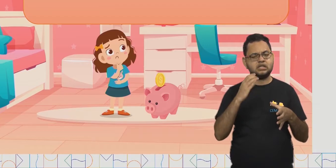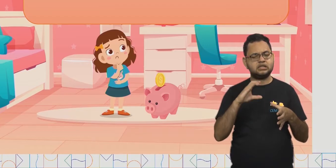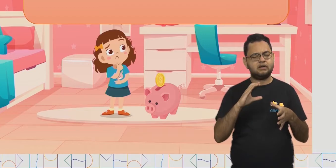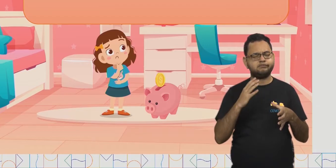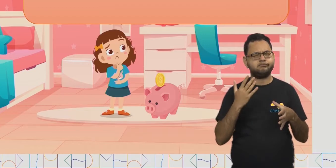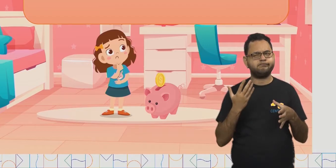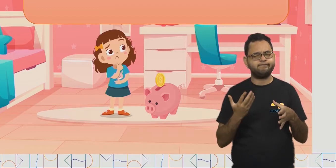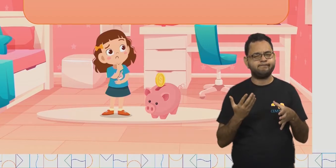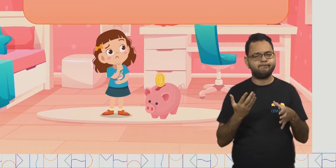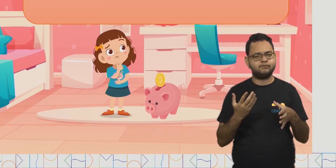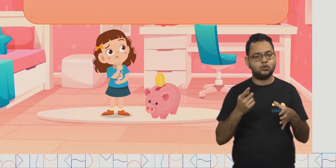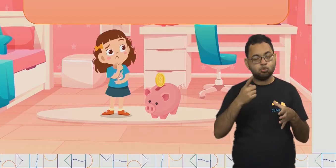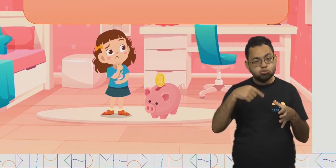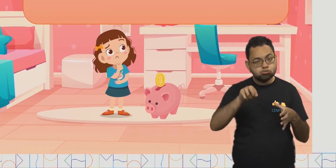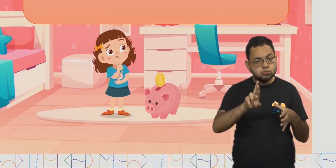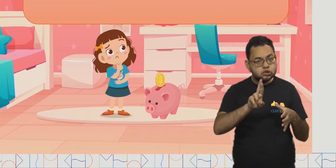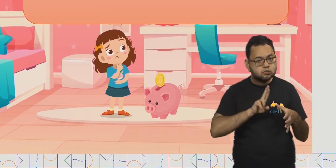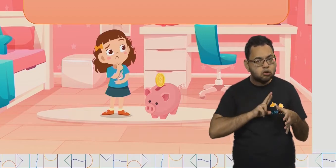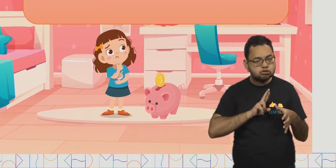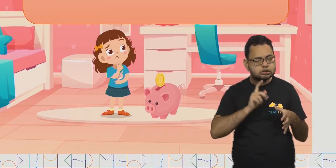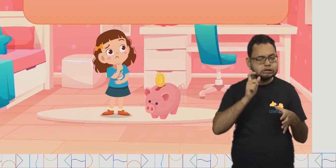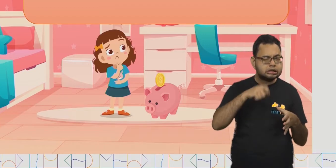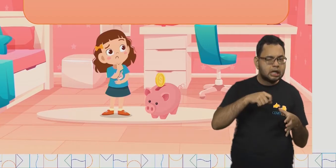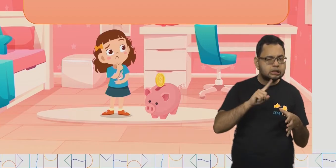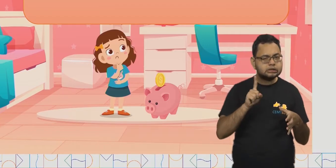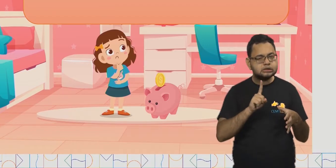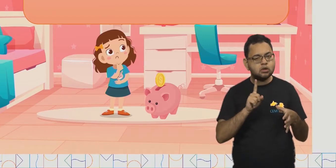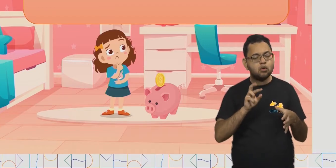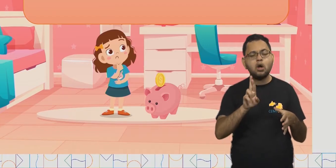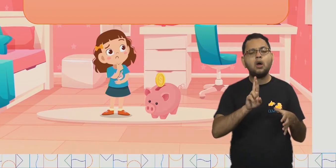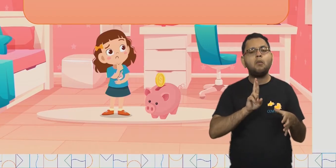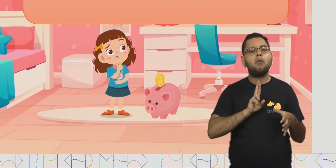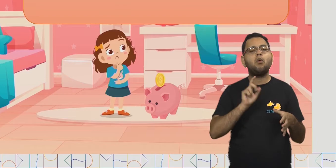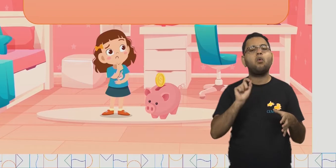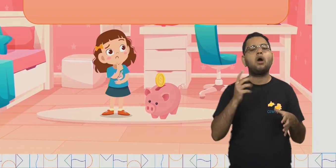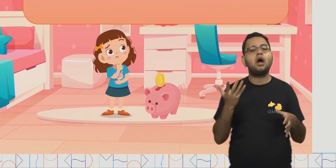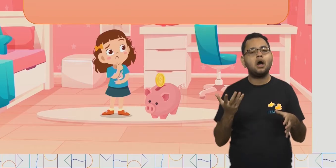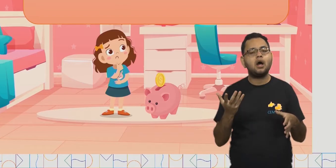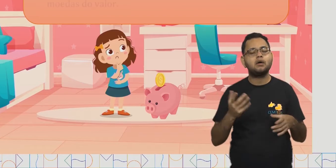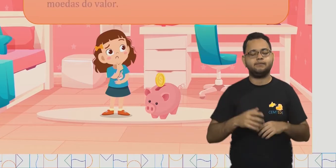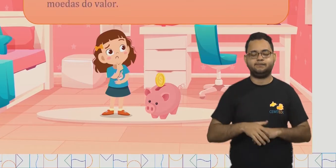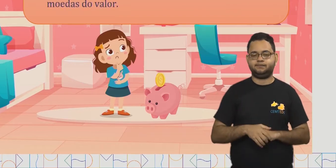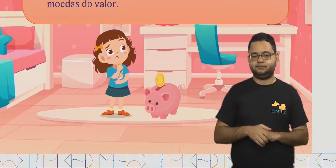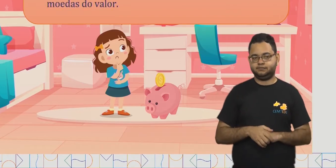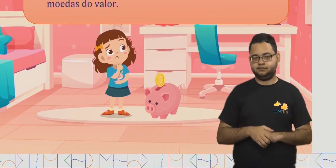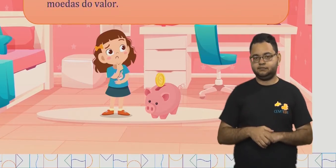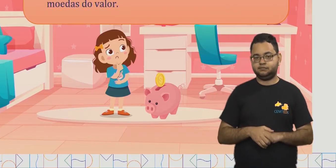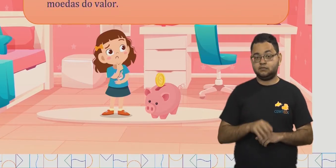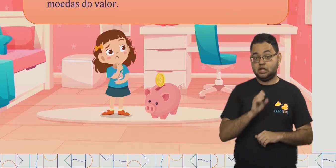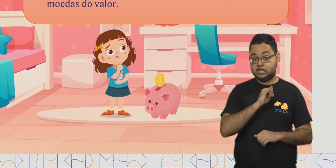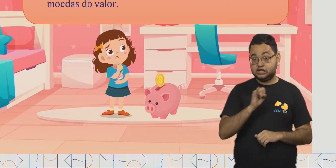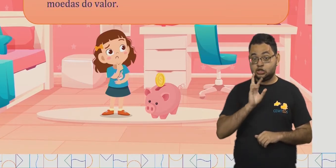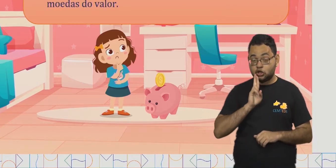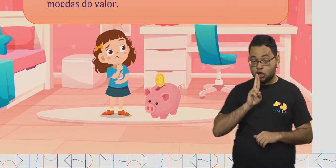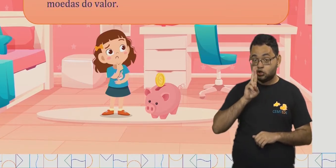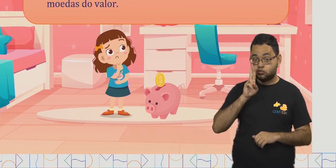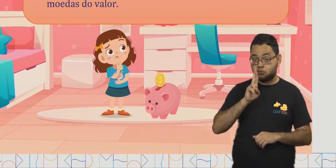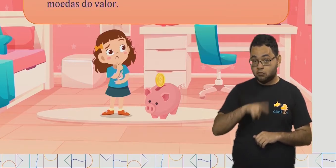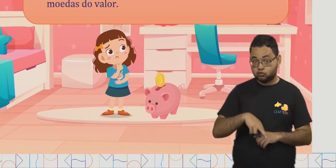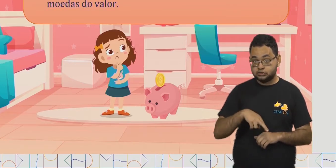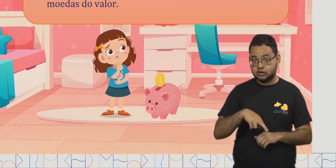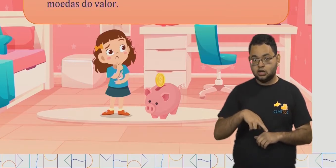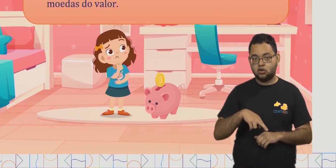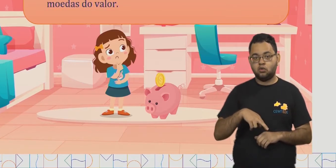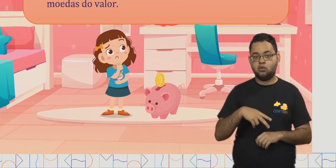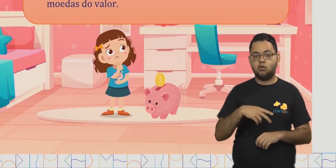E aí criançada me digam aí o que você responderam Ah e quem respondeu